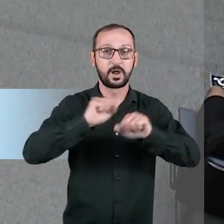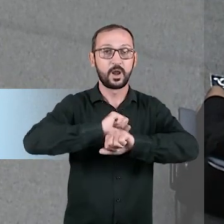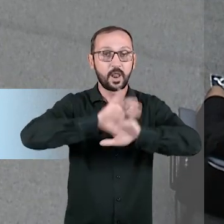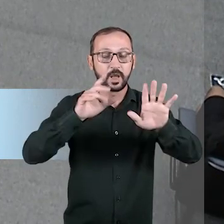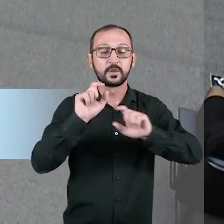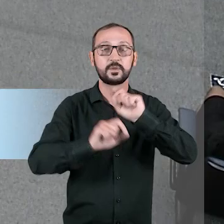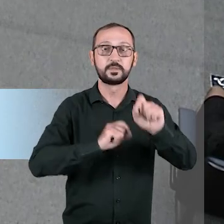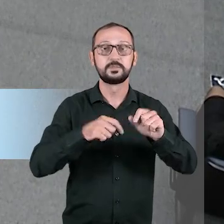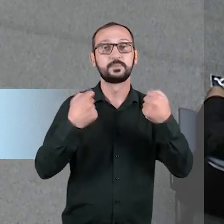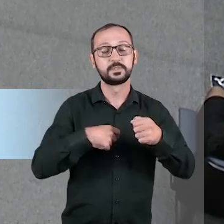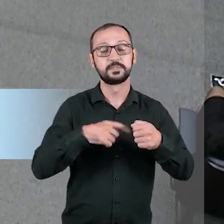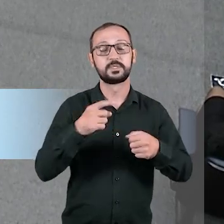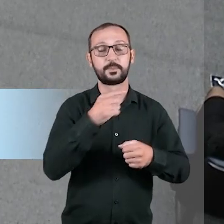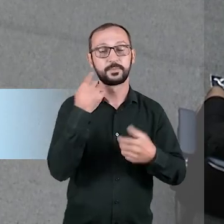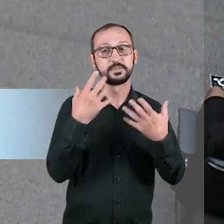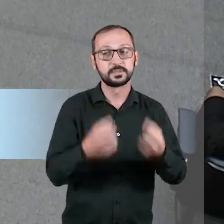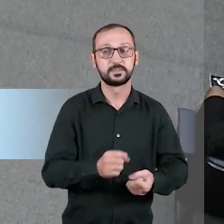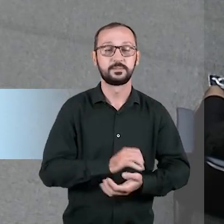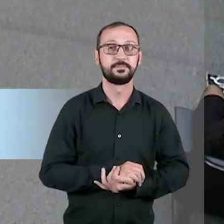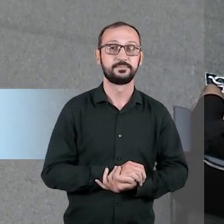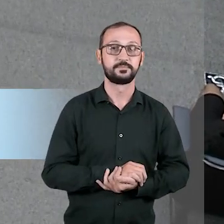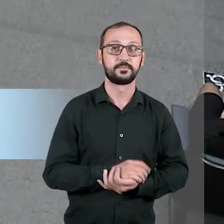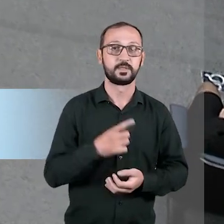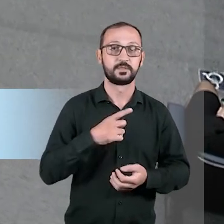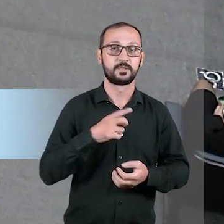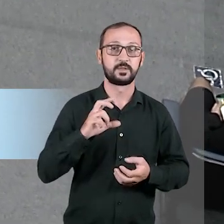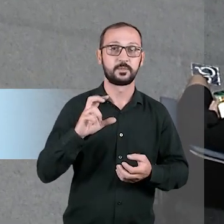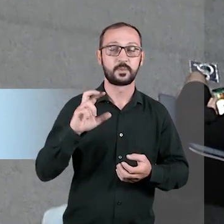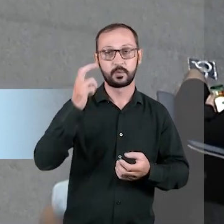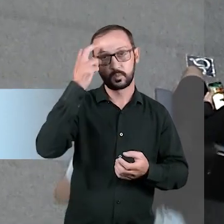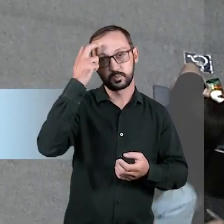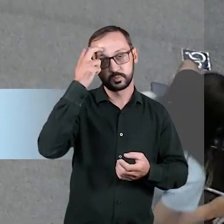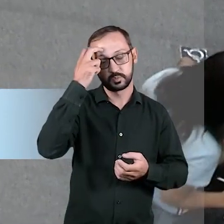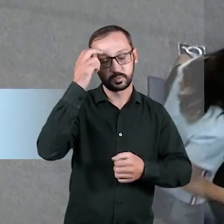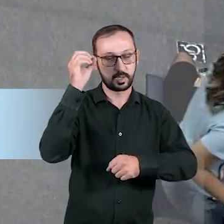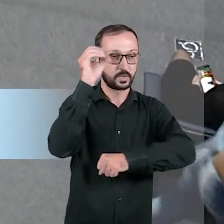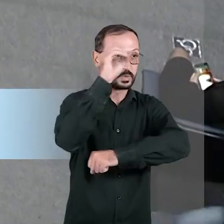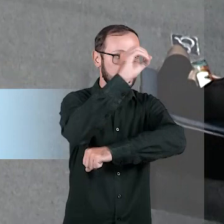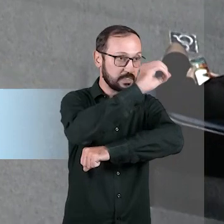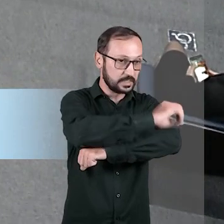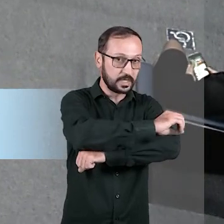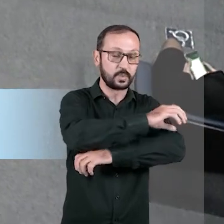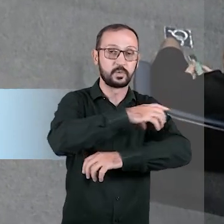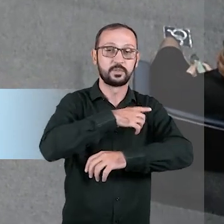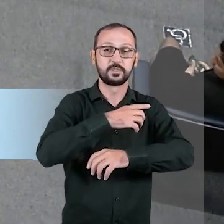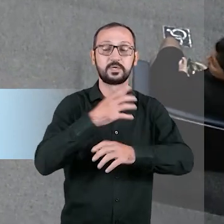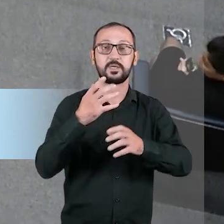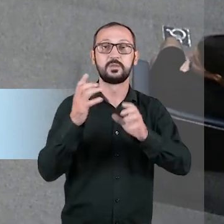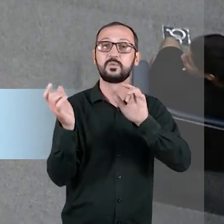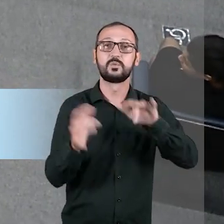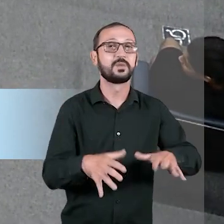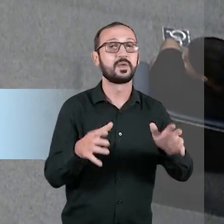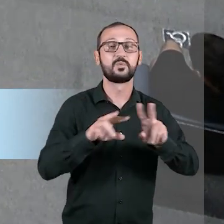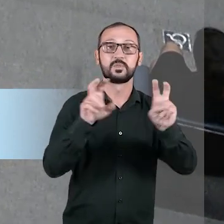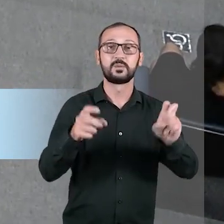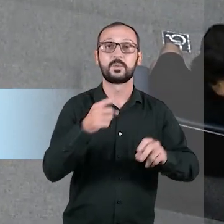a morte, que é preciso aceitar a morte, mas vivemos numa cultura ocidental que abandonou completamente a